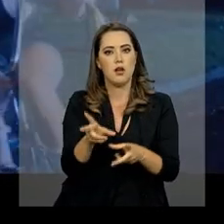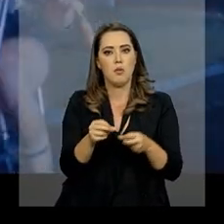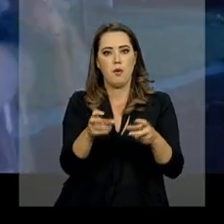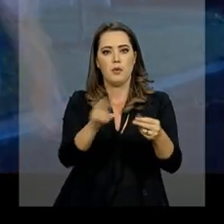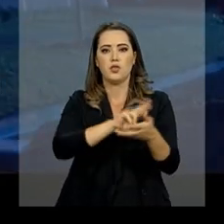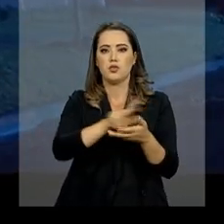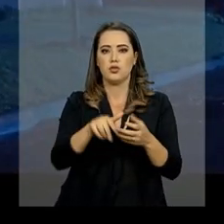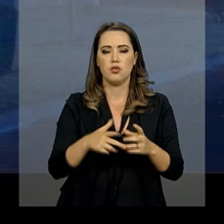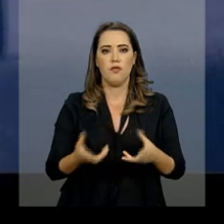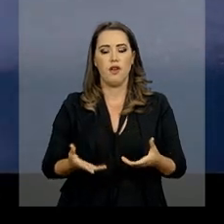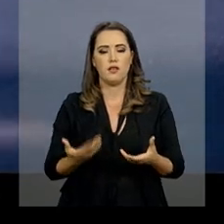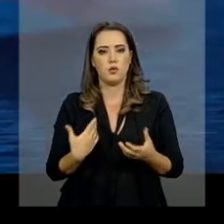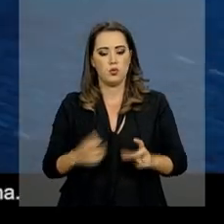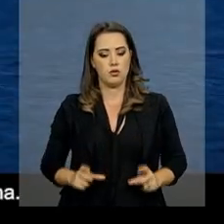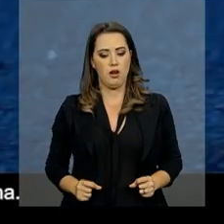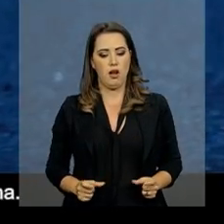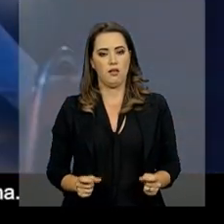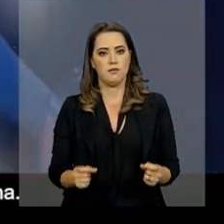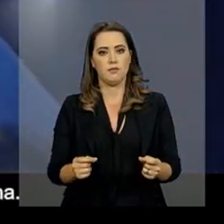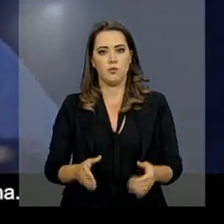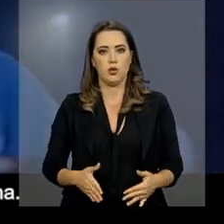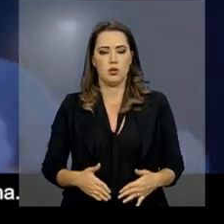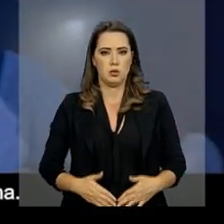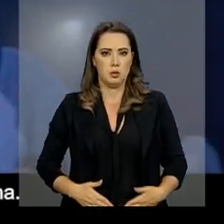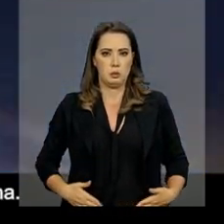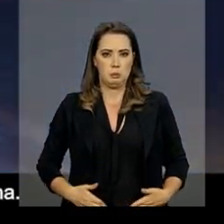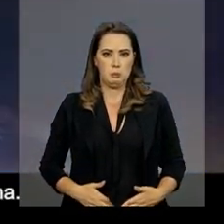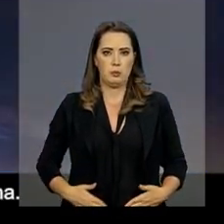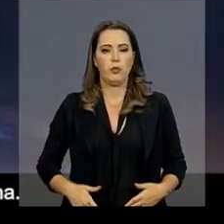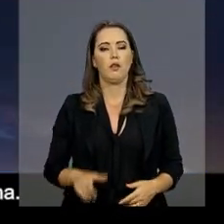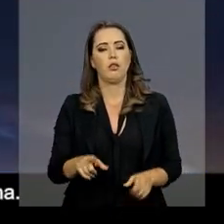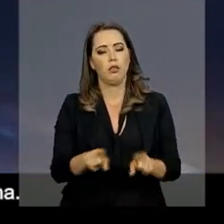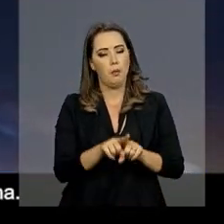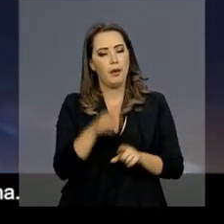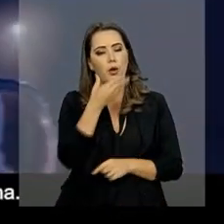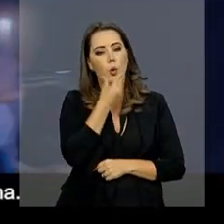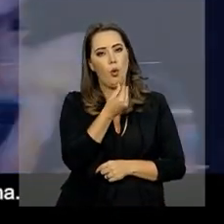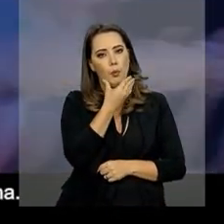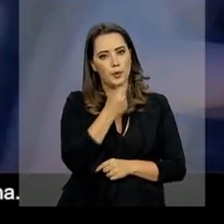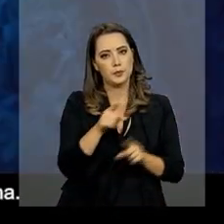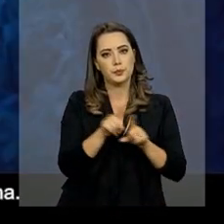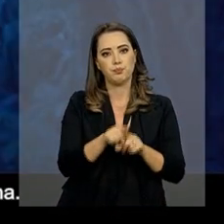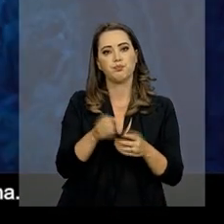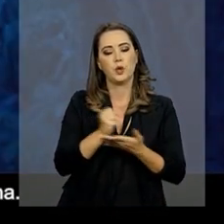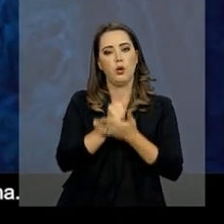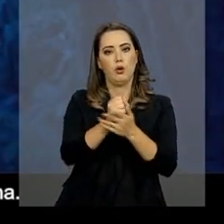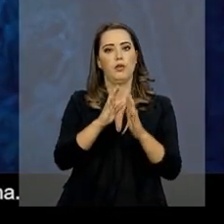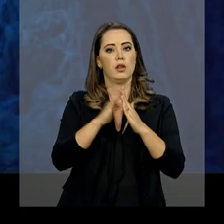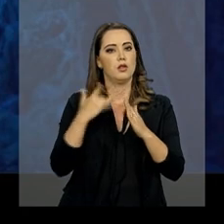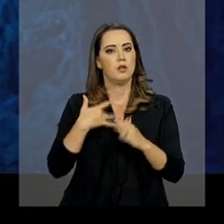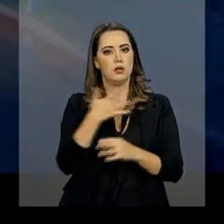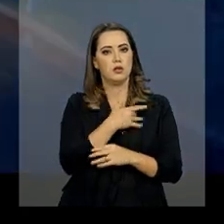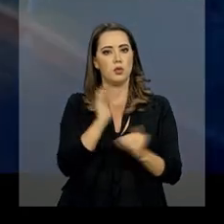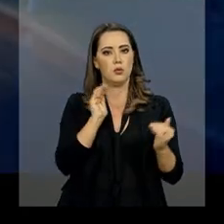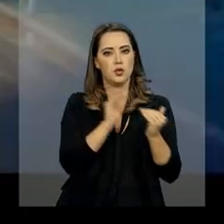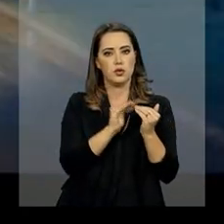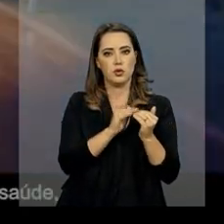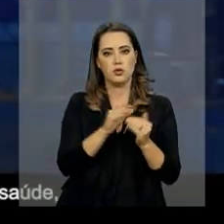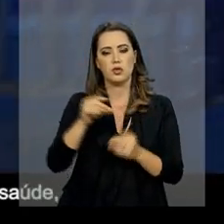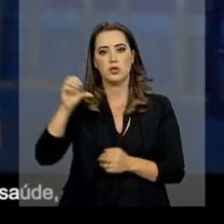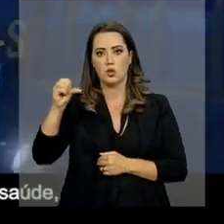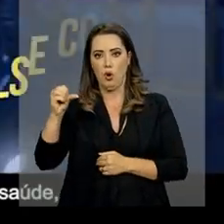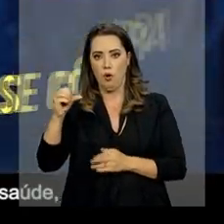de cânceres em mulheres e homens as vacinas estão disponíveis nos postos de saúde e o público alvo são